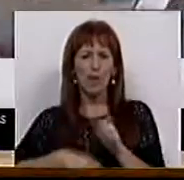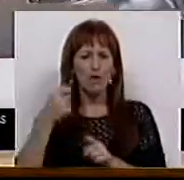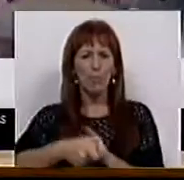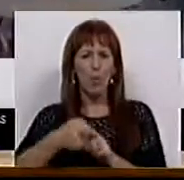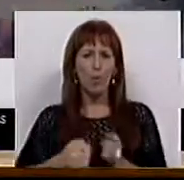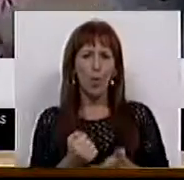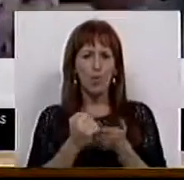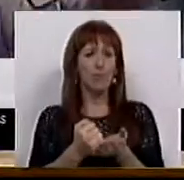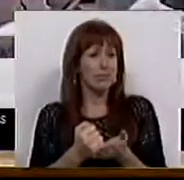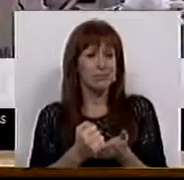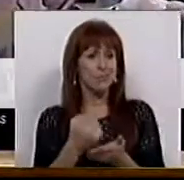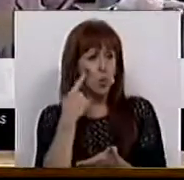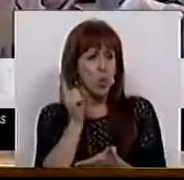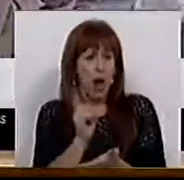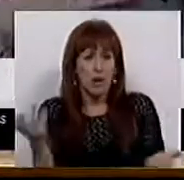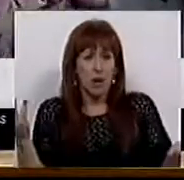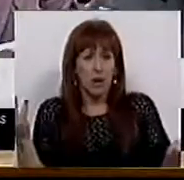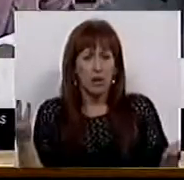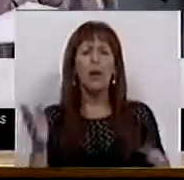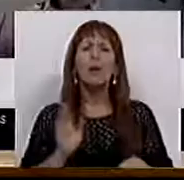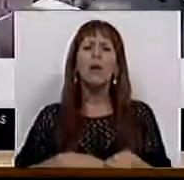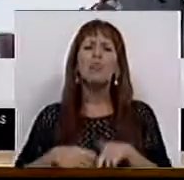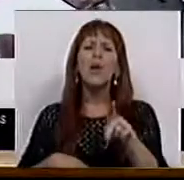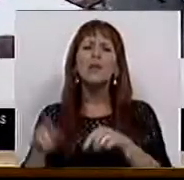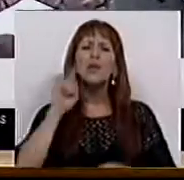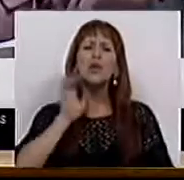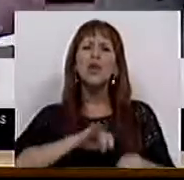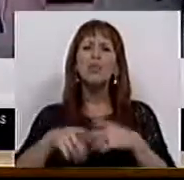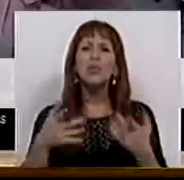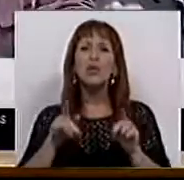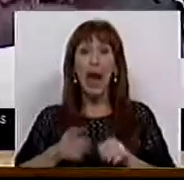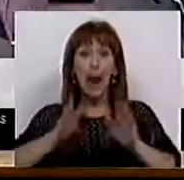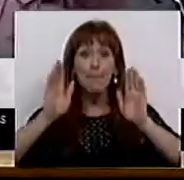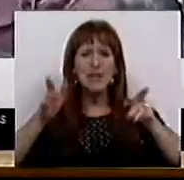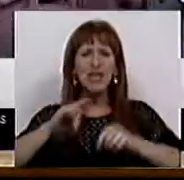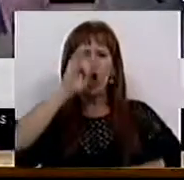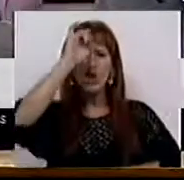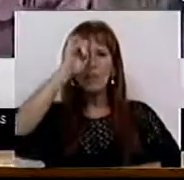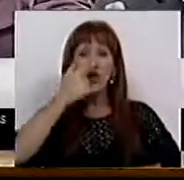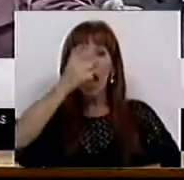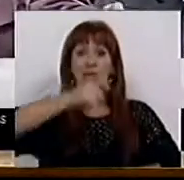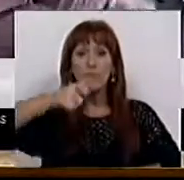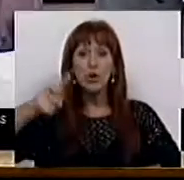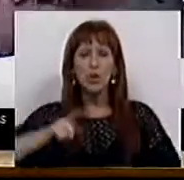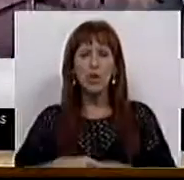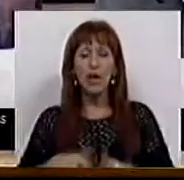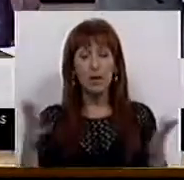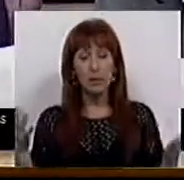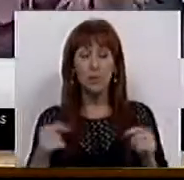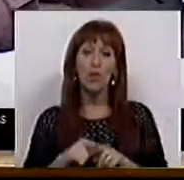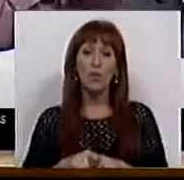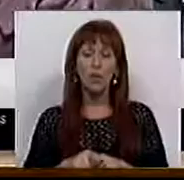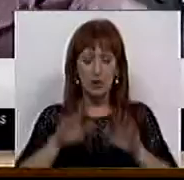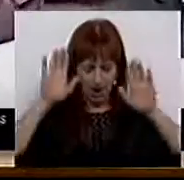renda apoiada não se conhecem. Por isso mesmo, senhoras e senhores deputados, é preciso respeitar as pessoas. Então